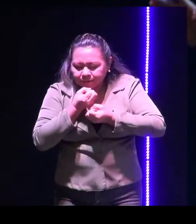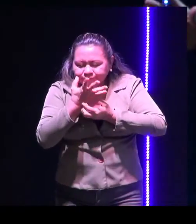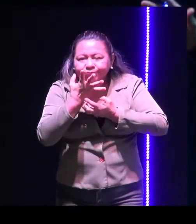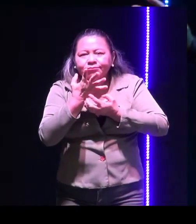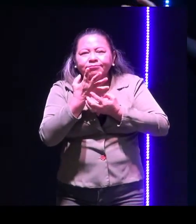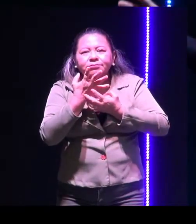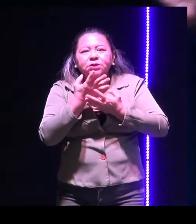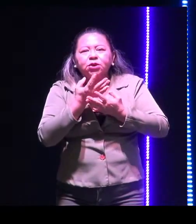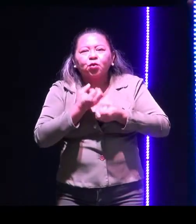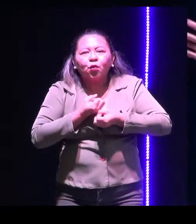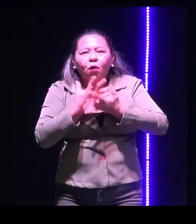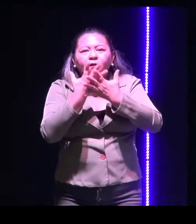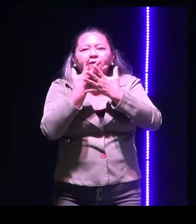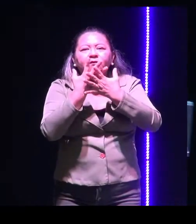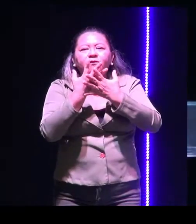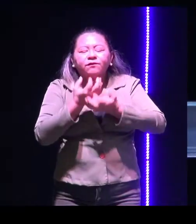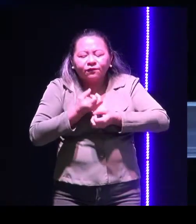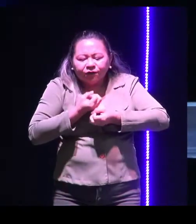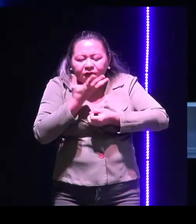Confessarmos.